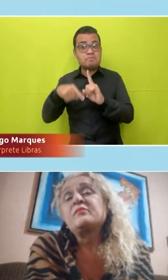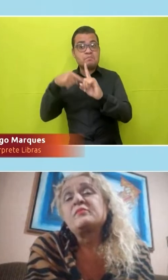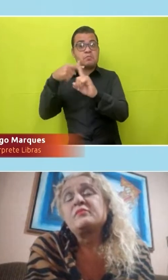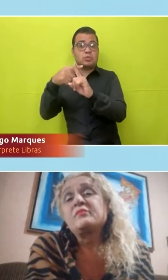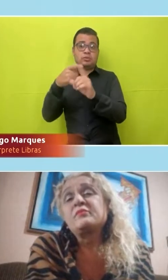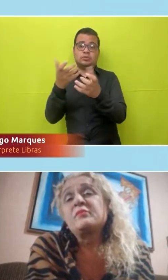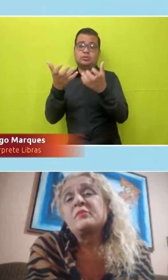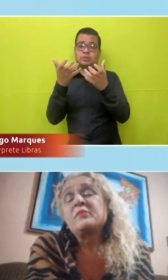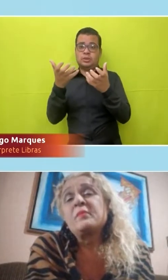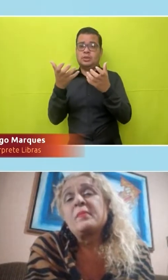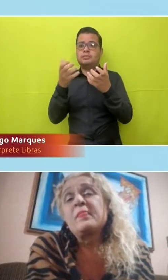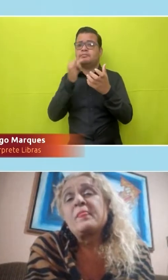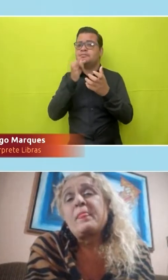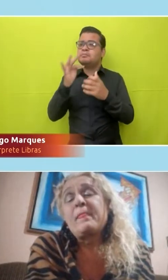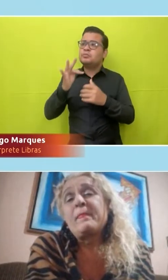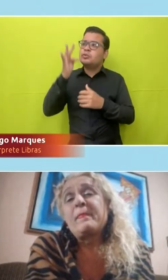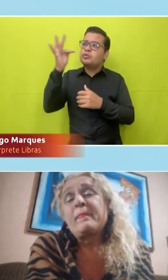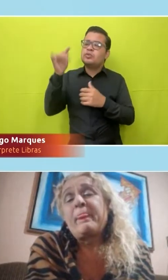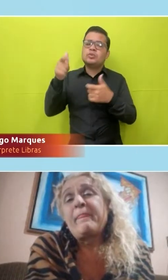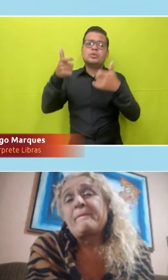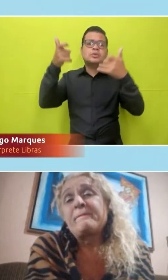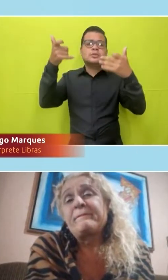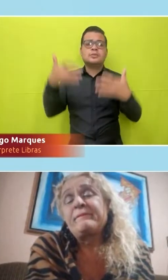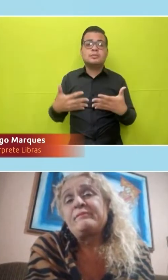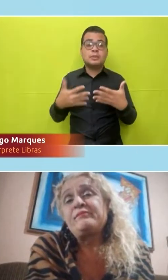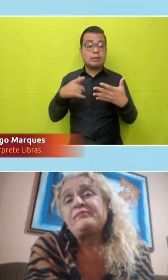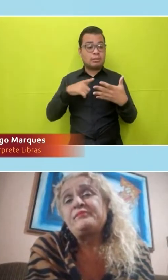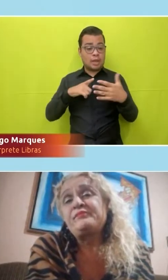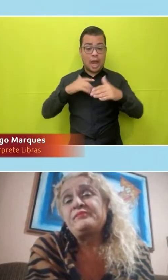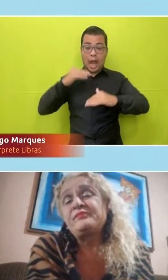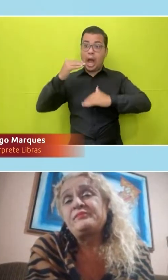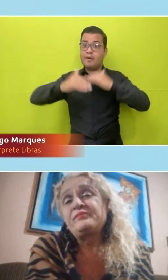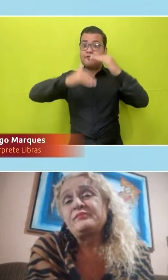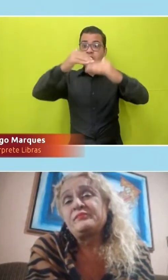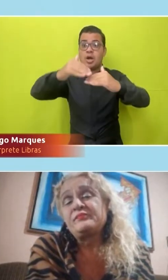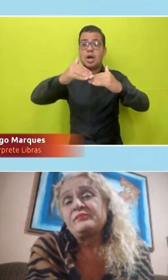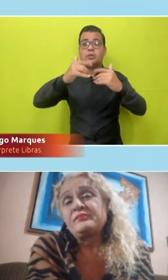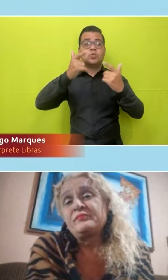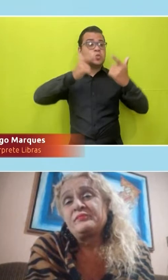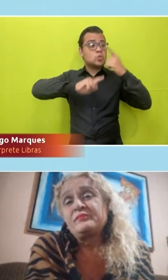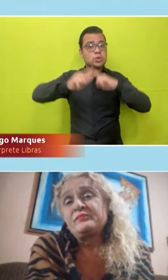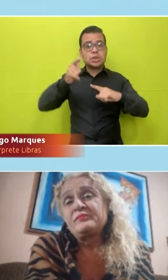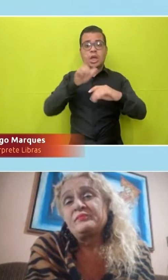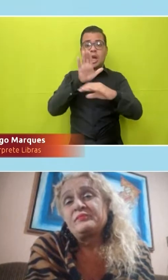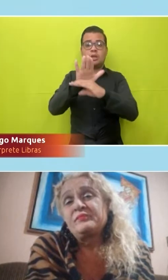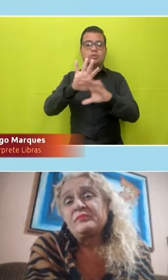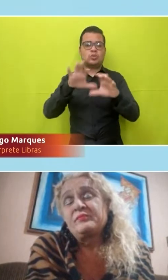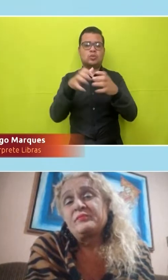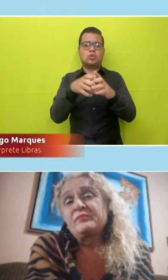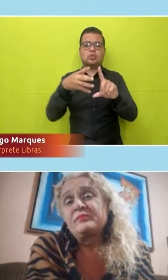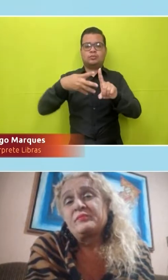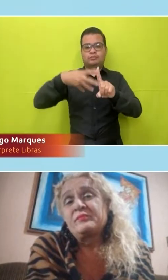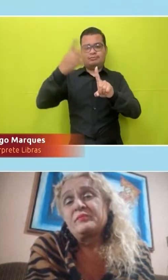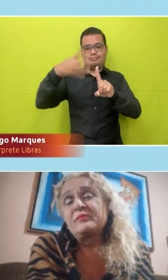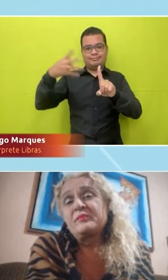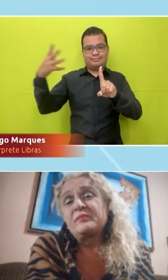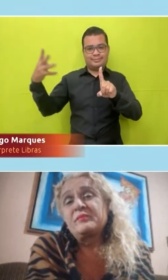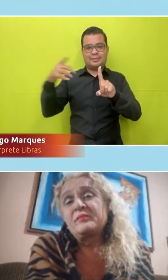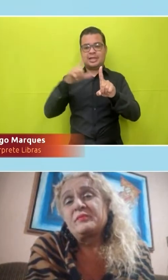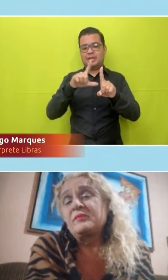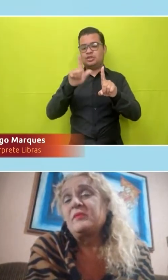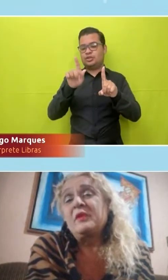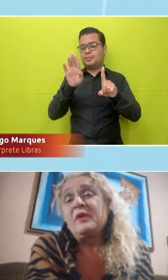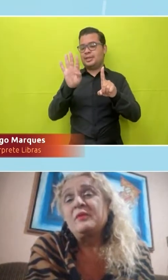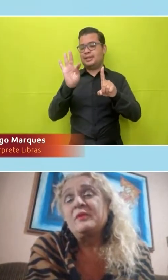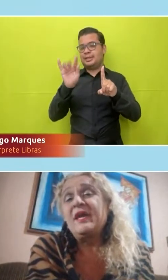quem sabe, no futuro muito próximo de avanços, de ganhos para essa população LGBTQIA+, não sei se eu esqueci,